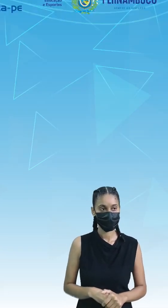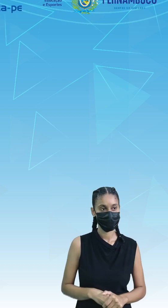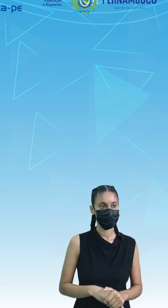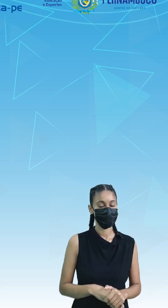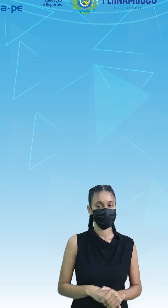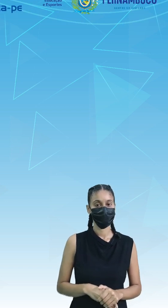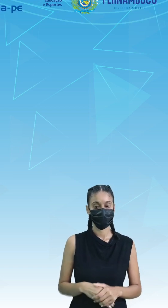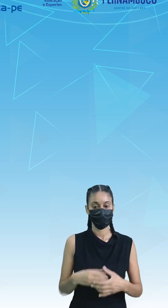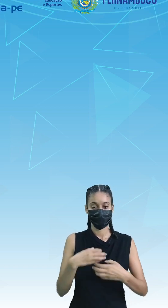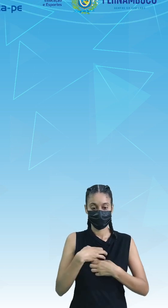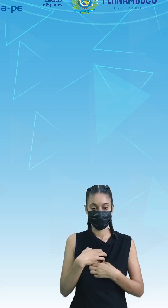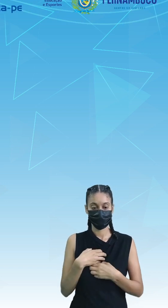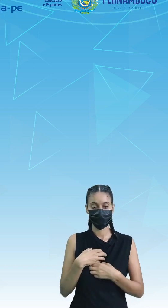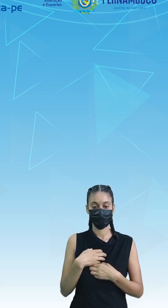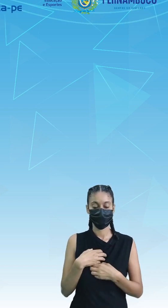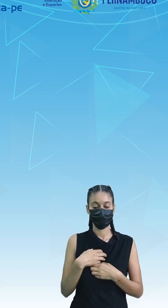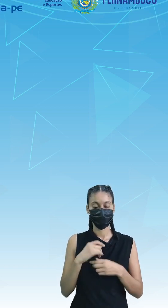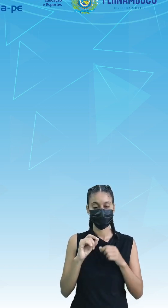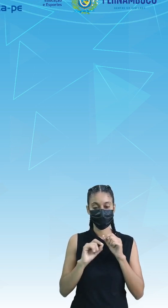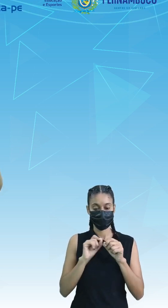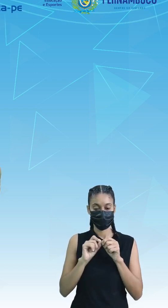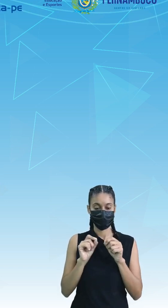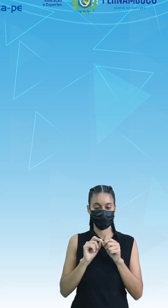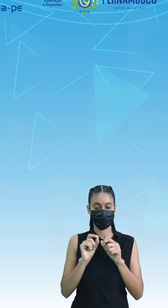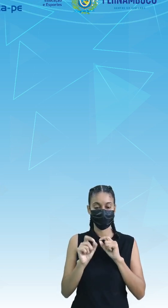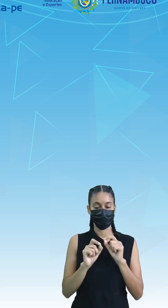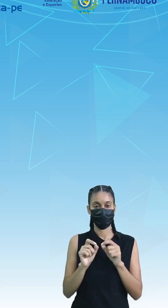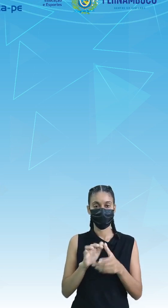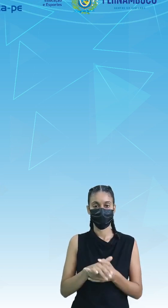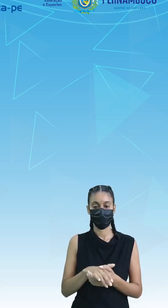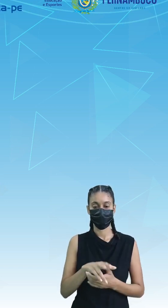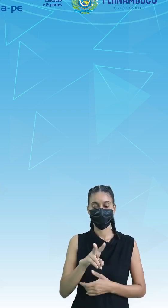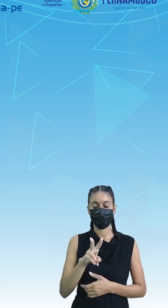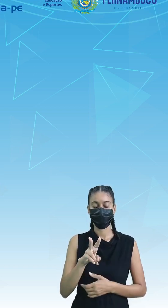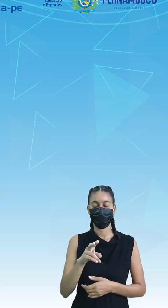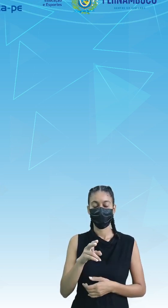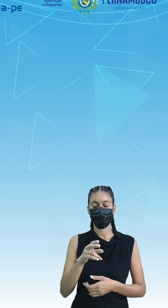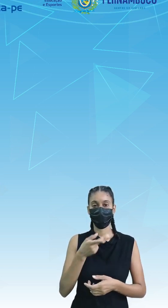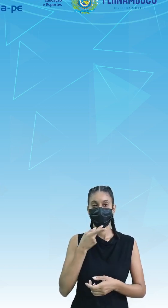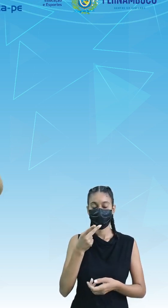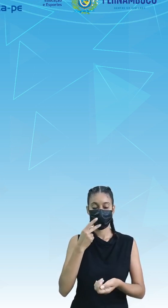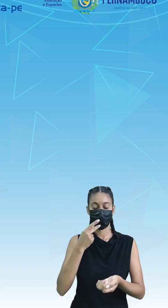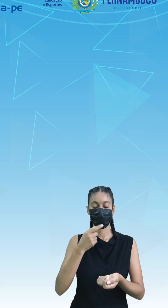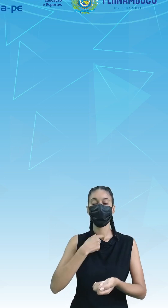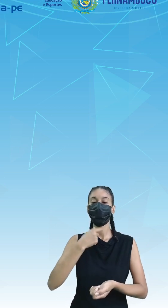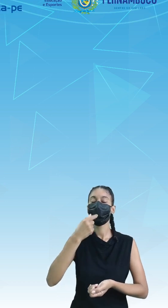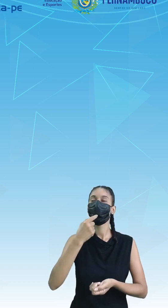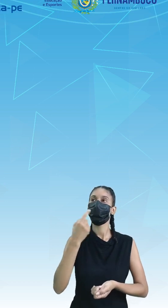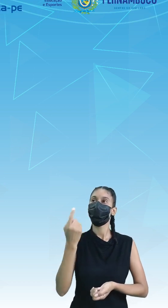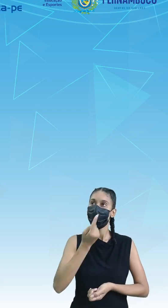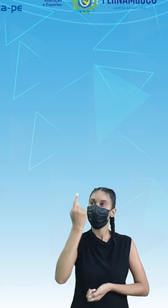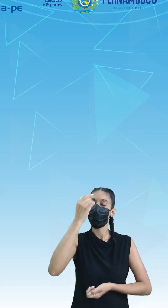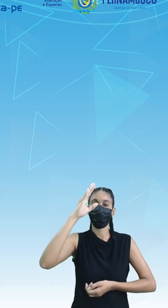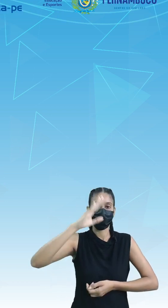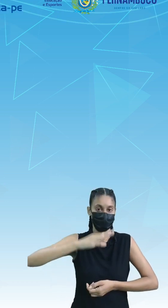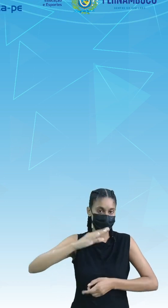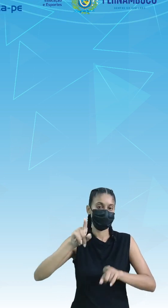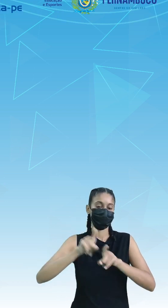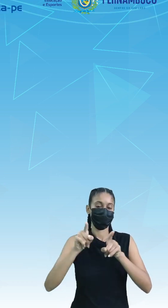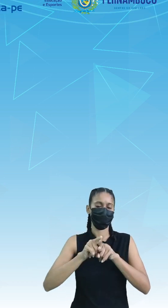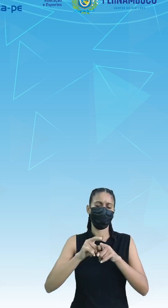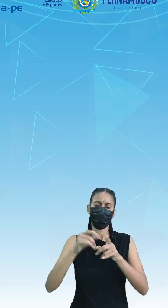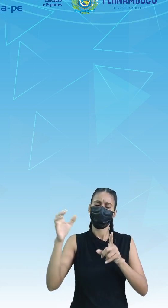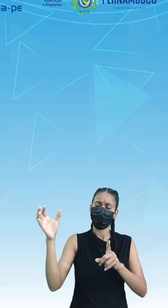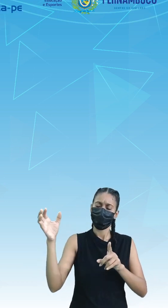a tensão, certo? Comunica, o volume do tom de sua voz, a fluência, tudo isso se